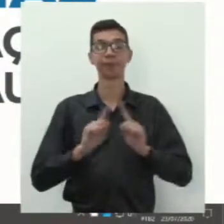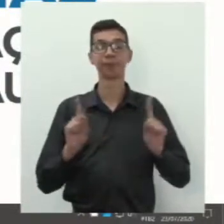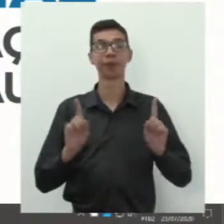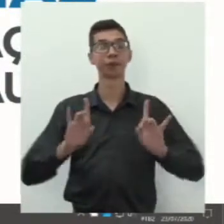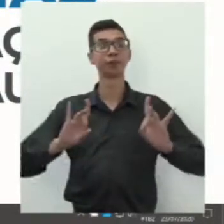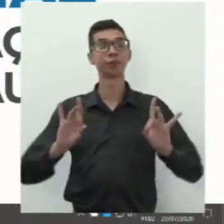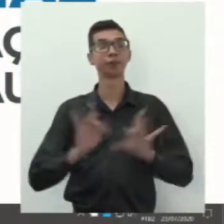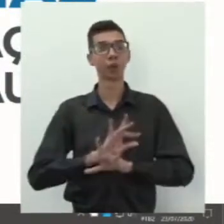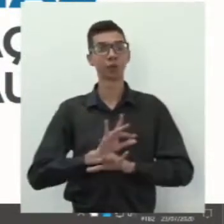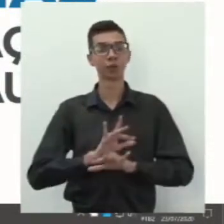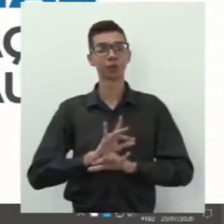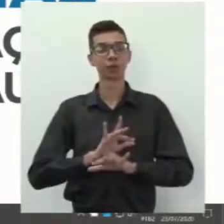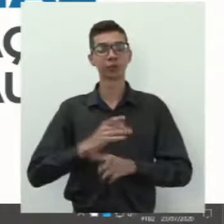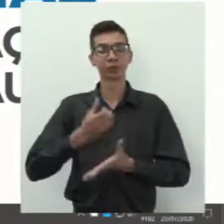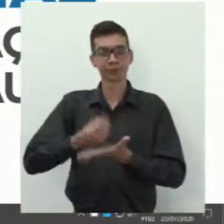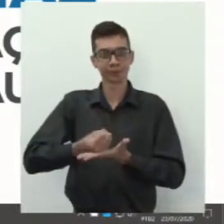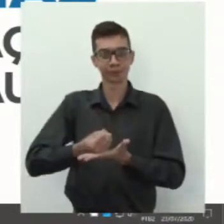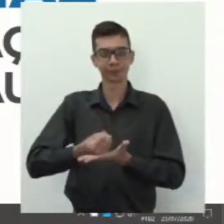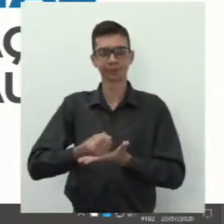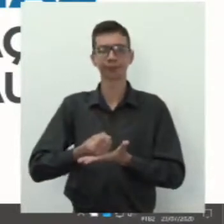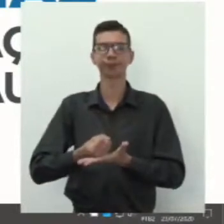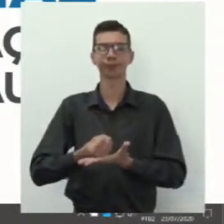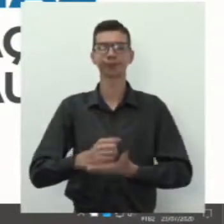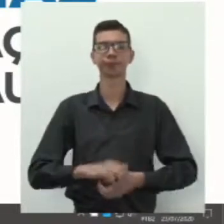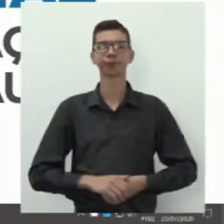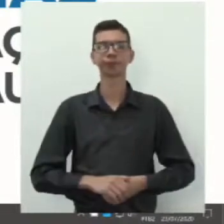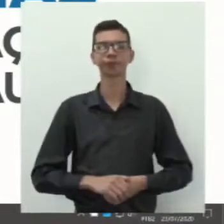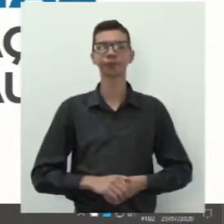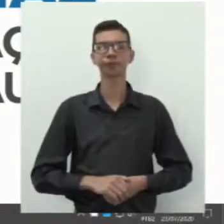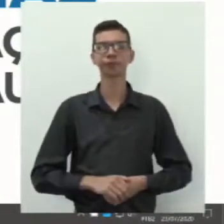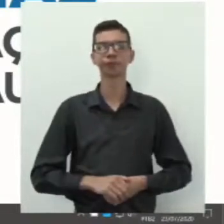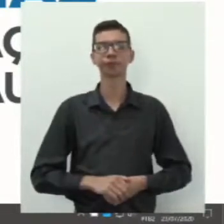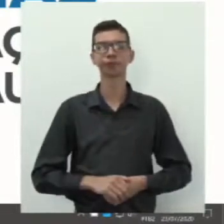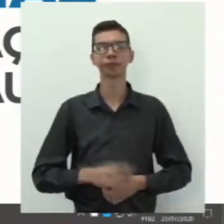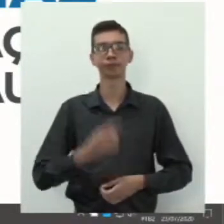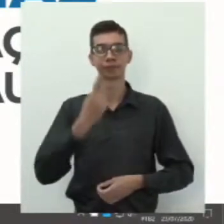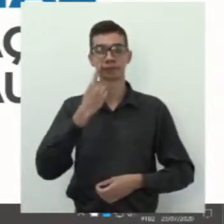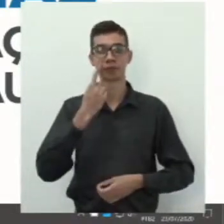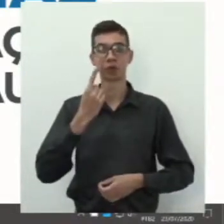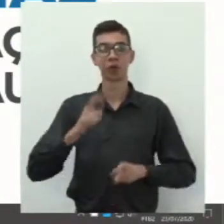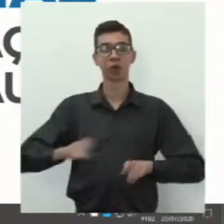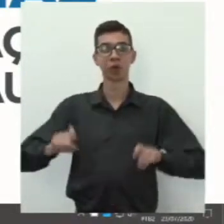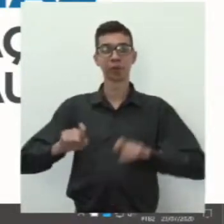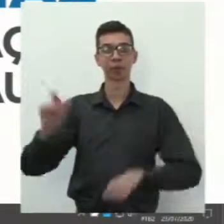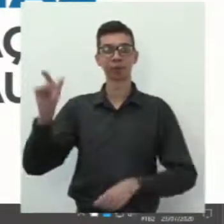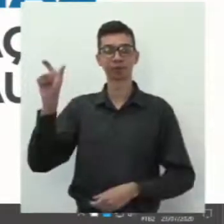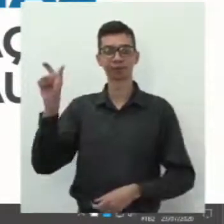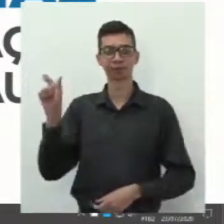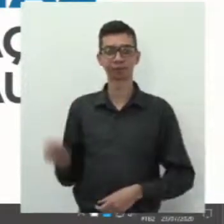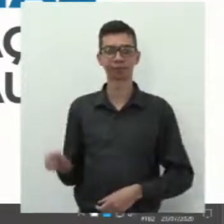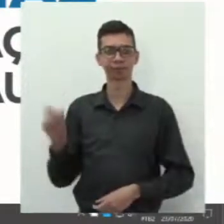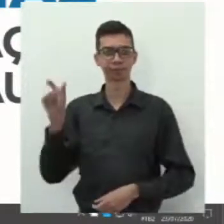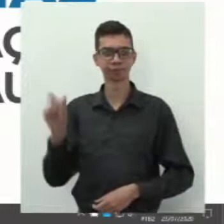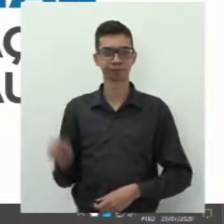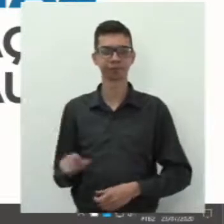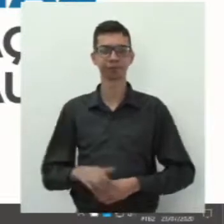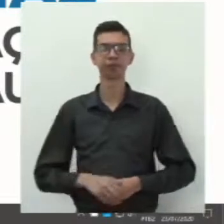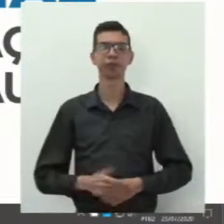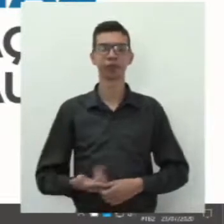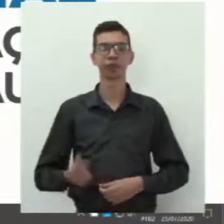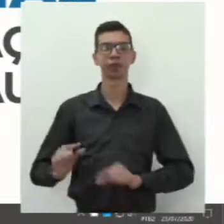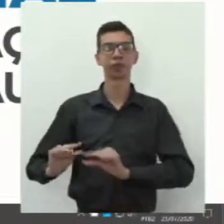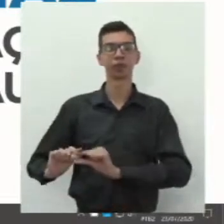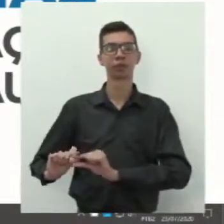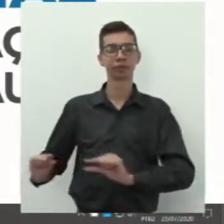Excel, ele pode aparecer alguns atalhos aqui na área de trabalho, caso você coloque para aparecer, ou na barra de iniciar